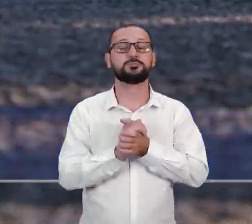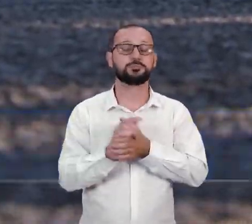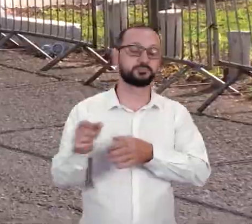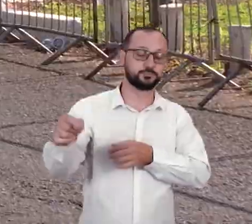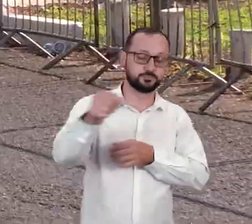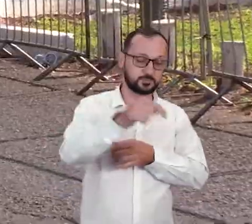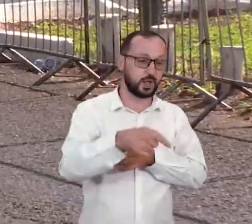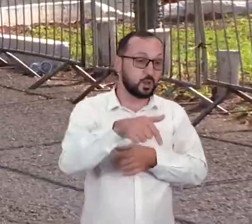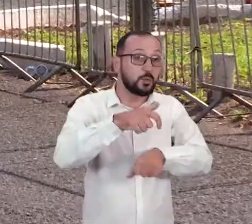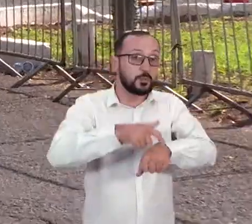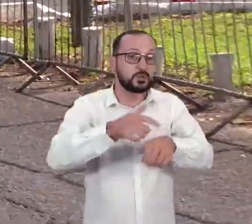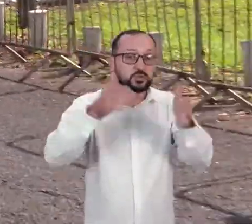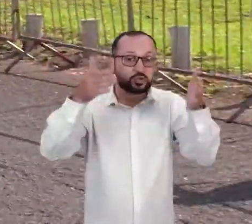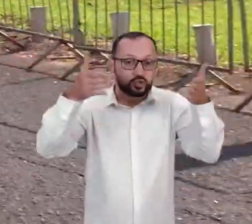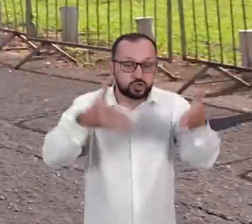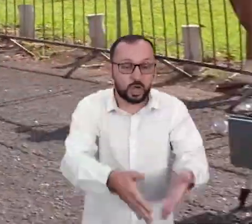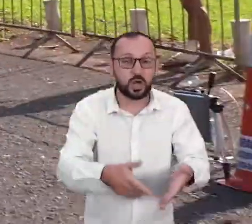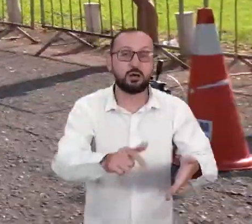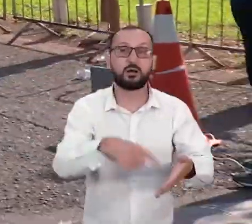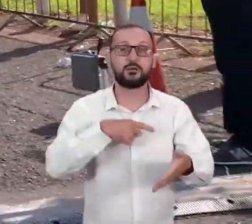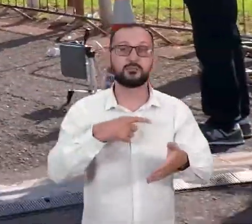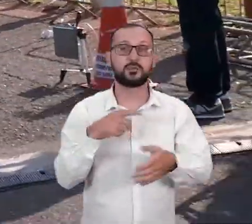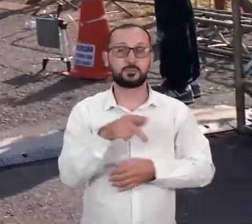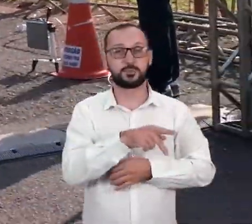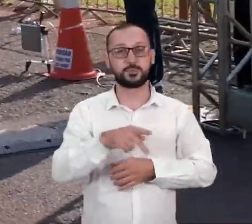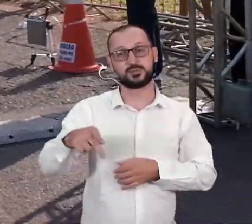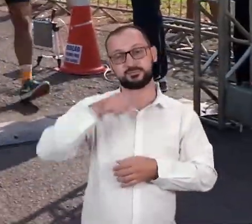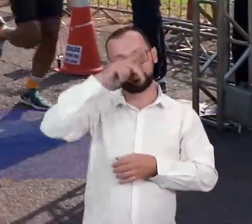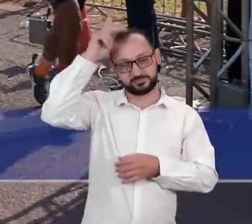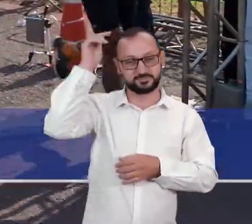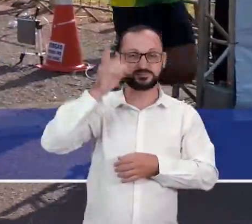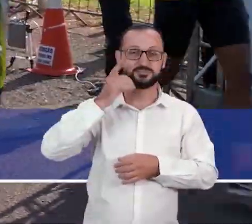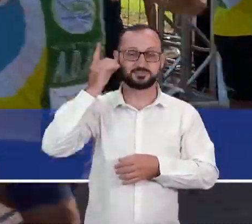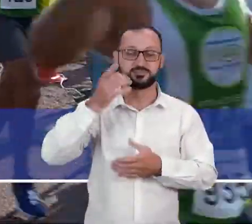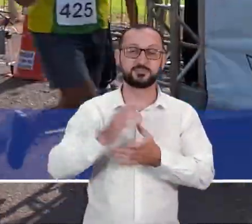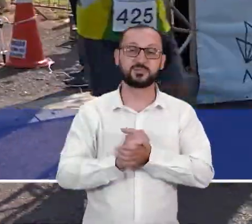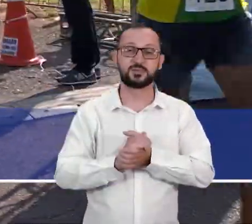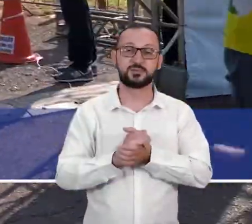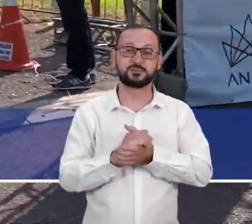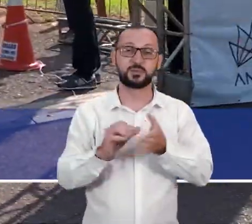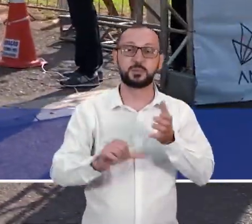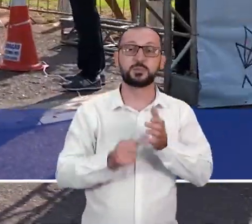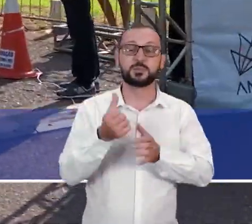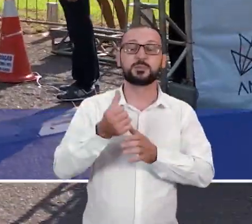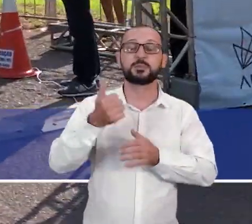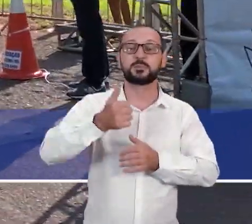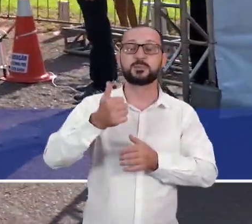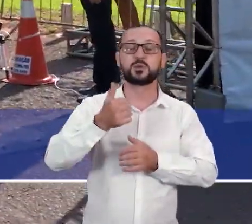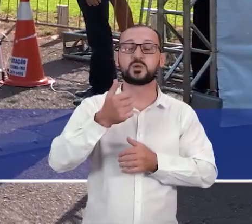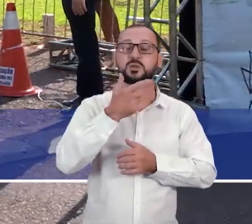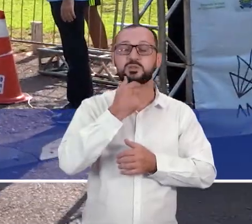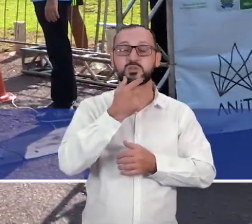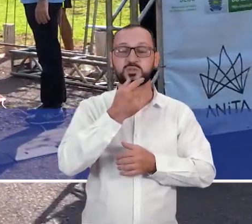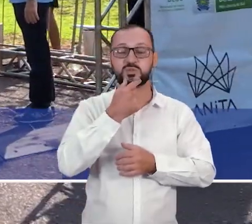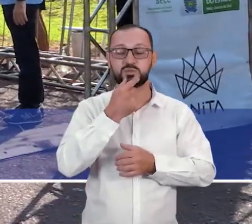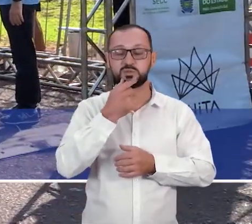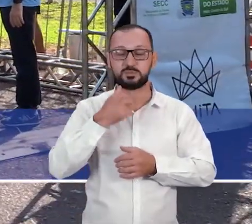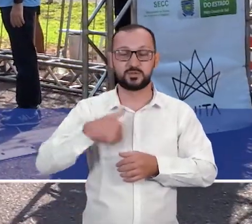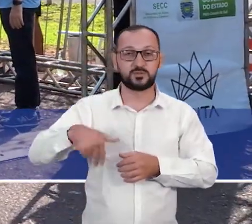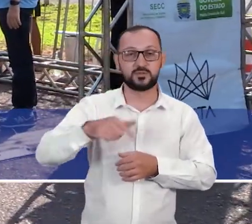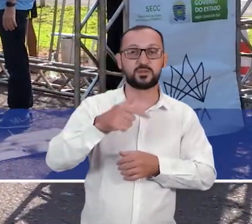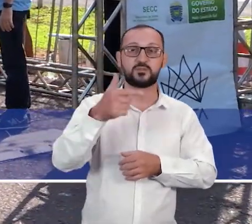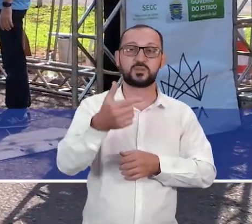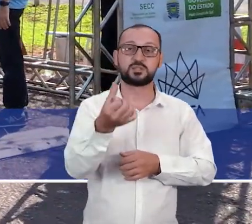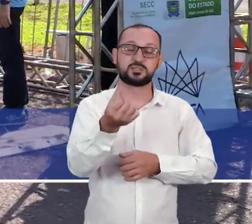Justiça. No ponto de chegada, os participantes foram recepcionados pelo presidente da Casa de Leis, o deputado Paulo Correia. O primeiro lugar da categoria